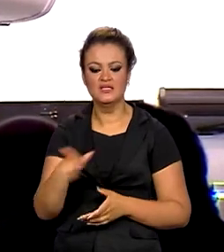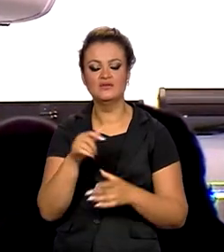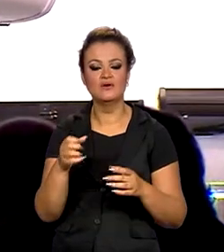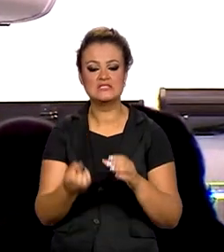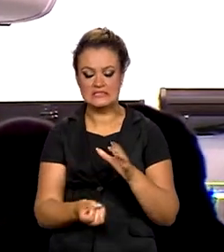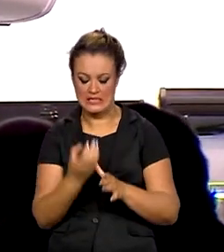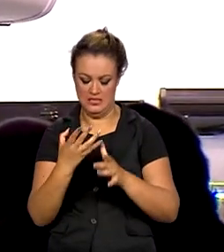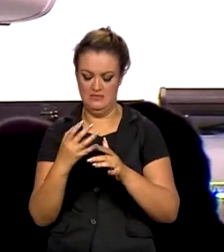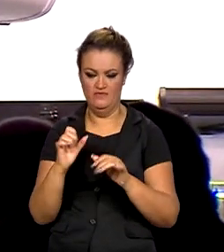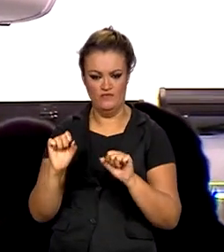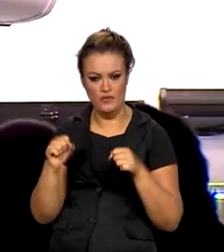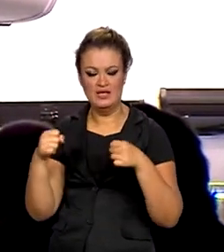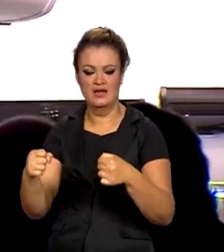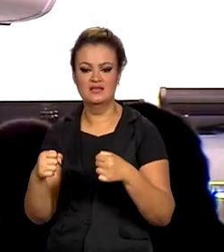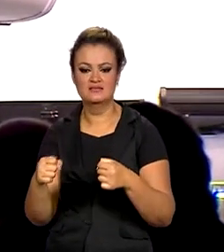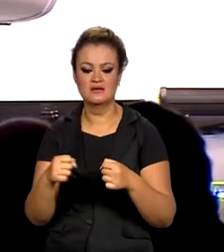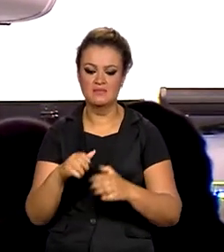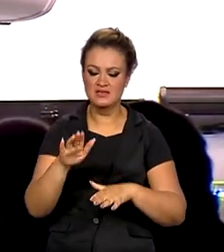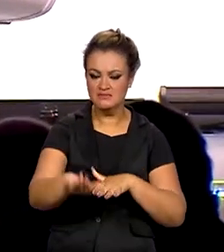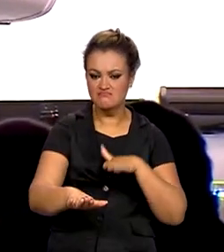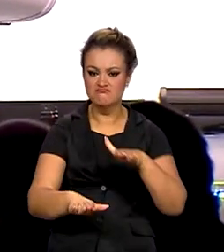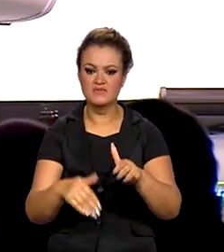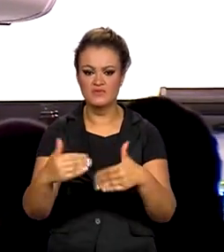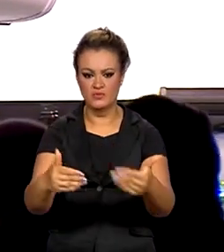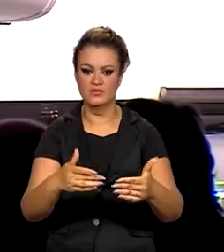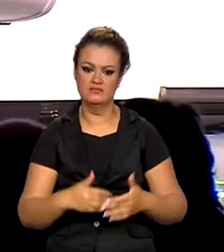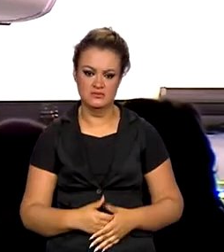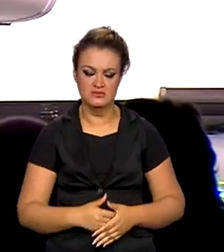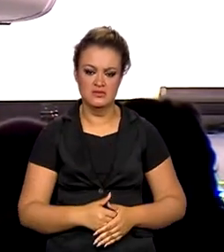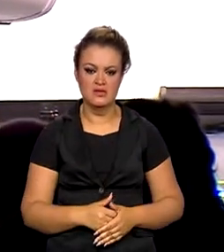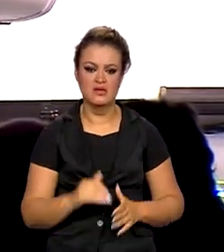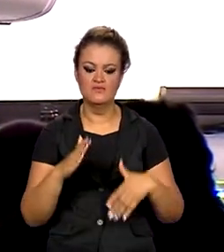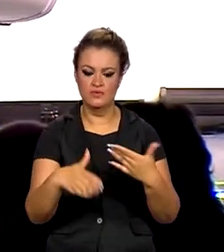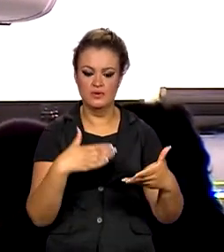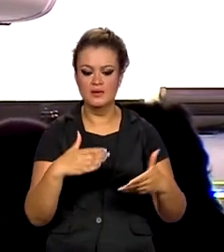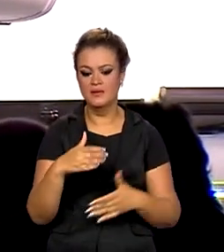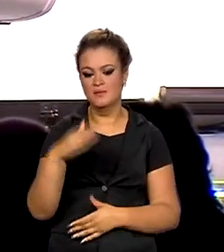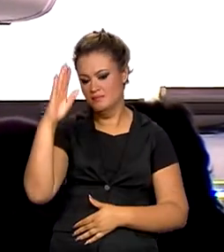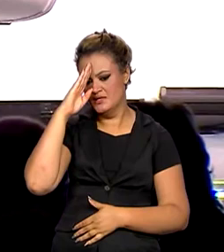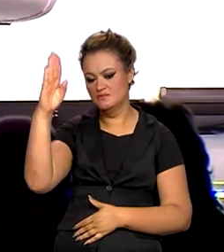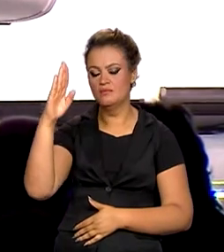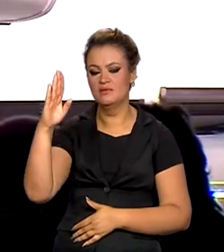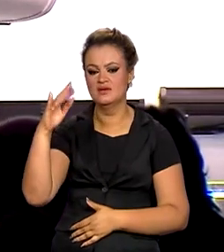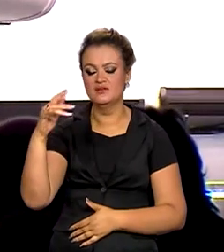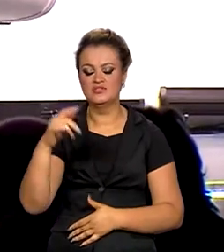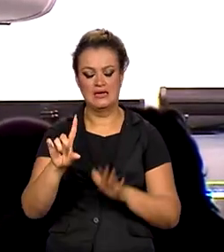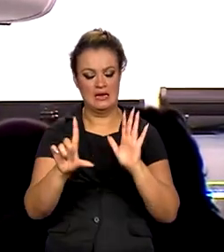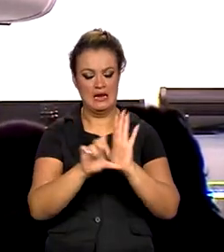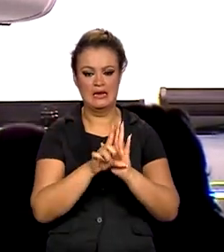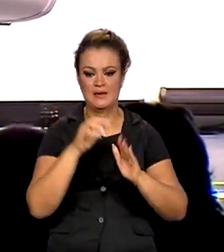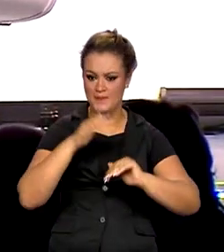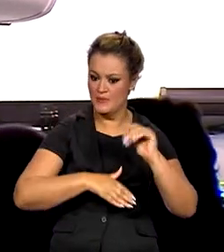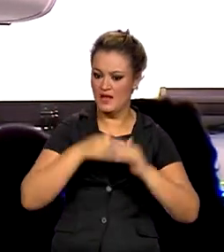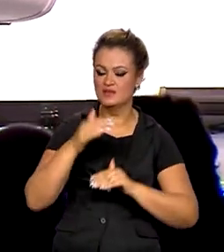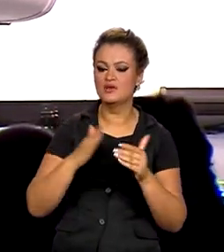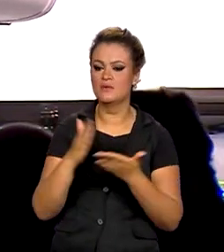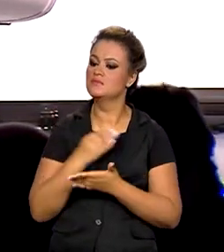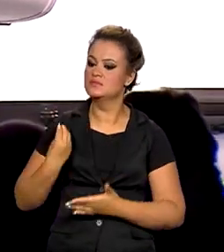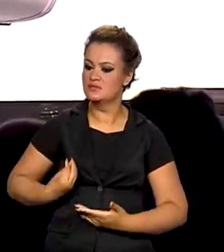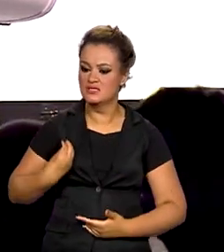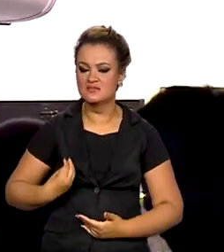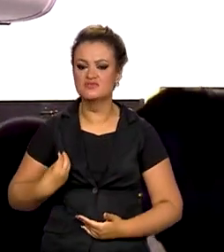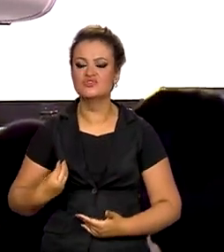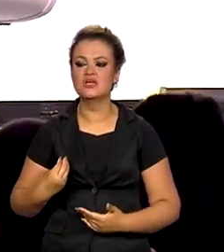fortaleça, mas que também a gente consiga dar passos concretos, né? Aí, principalmente, das aplicações de leis que já existem e para as